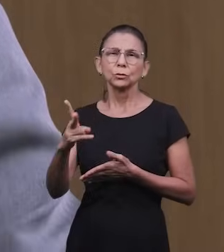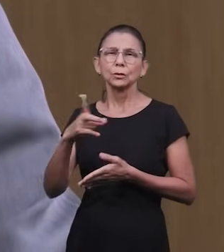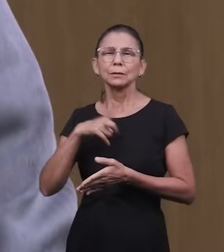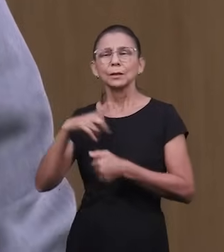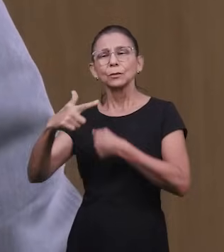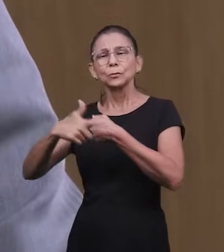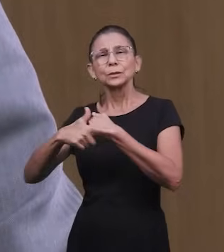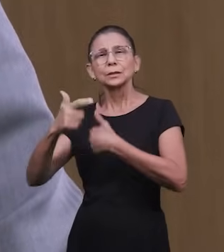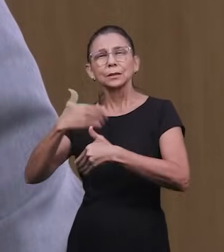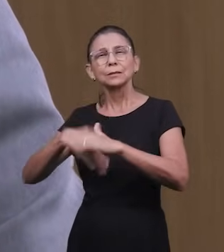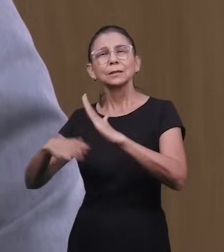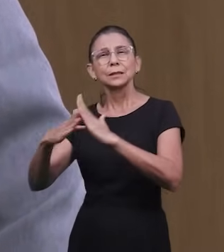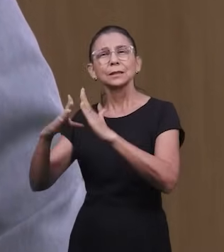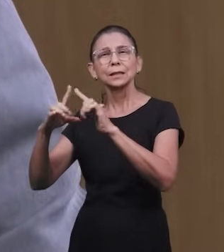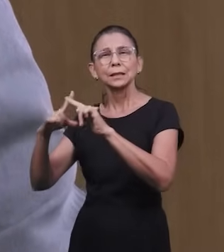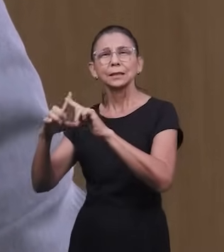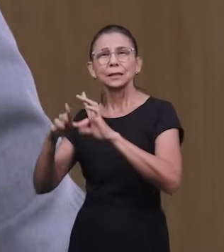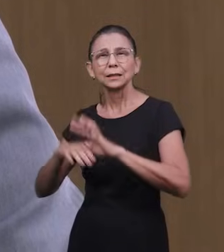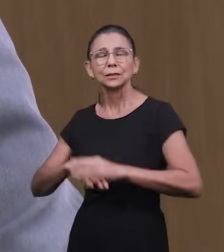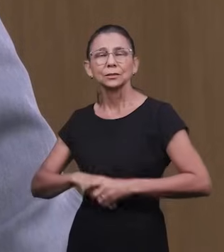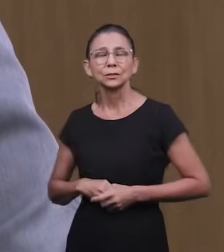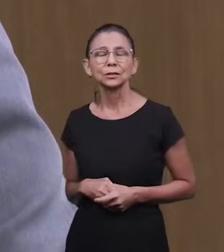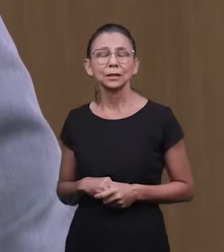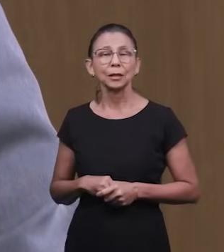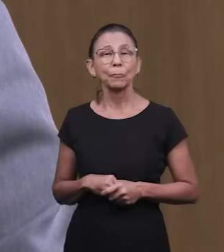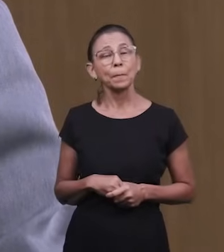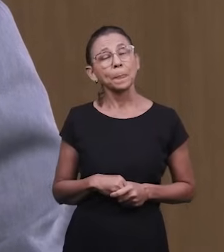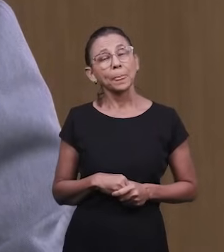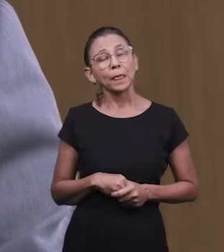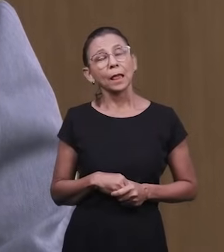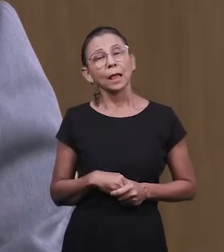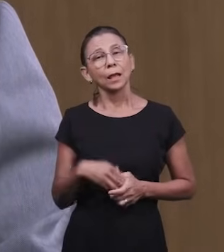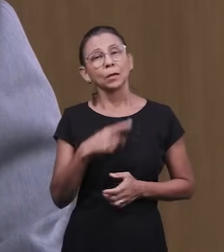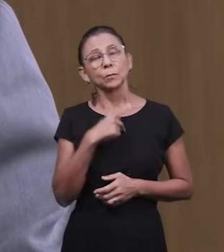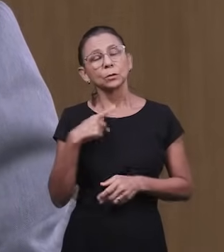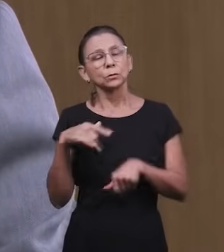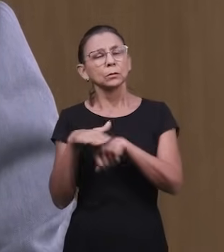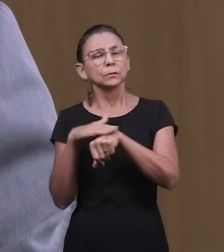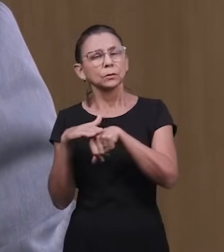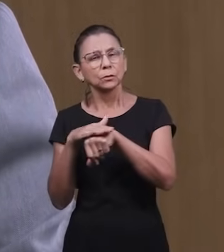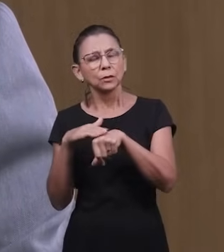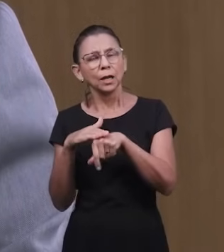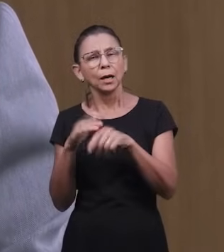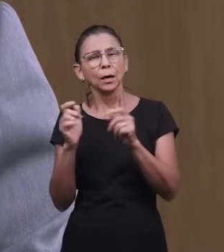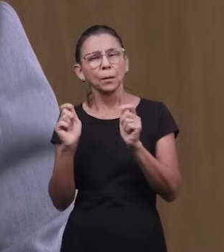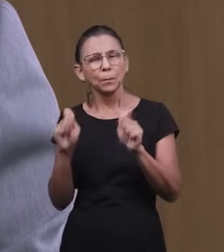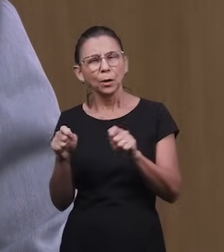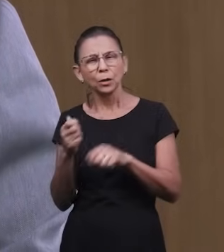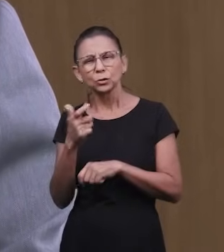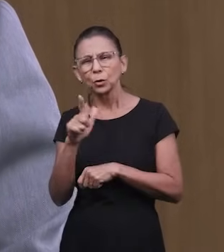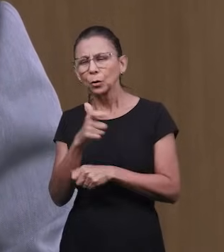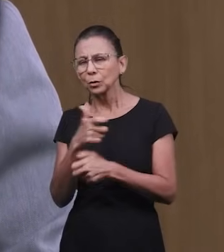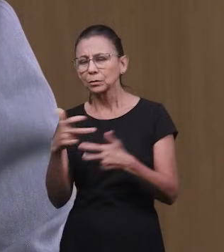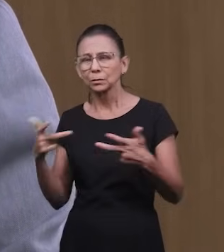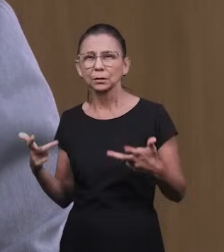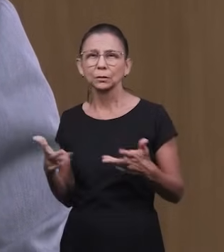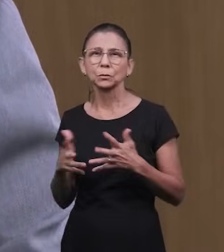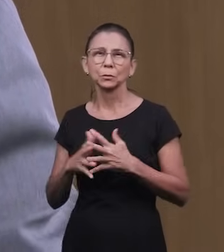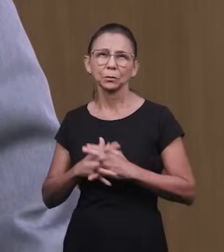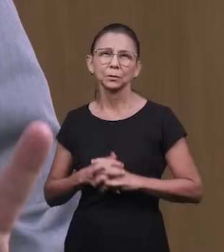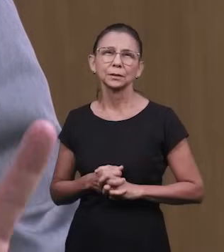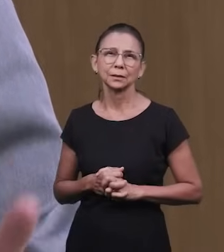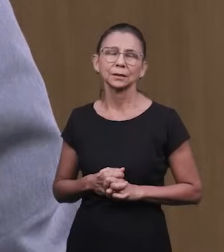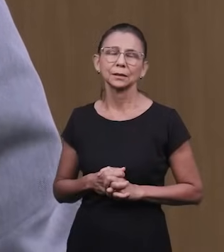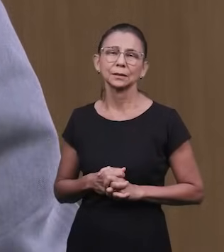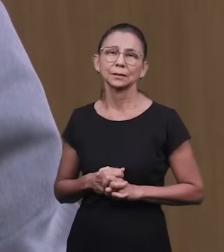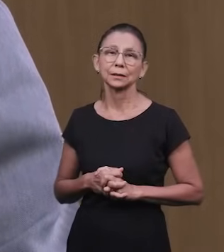tal, e ela disse que sozinha na família acabou cedendo e